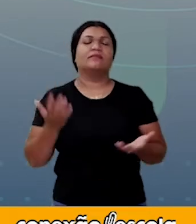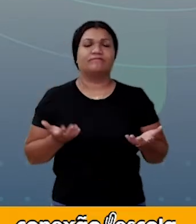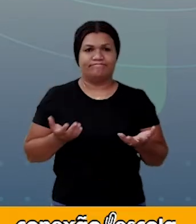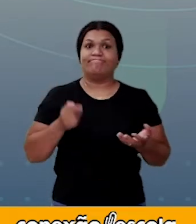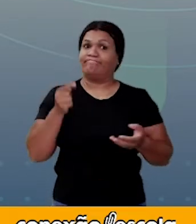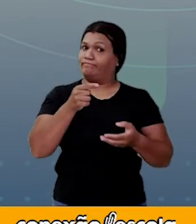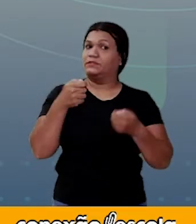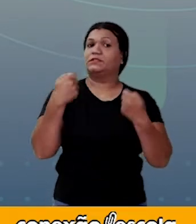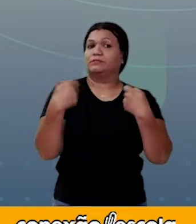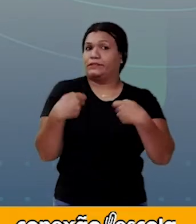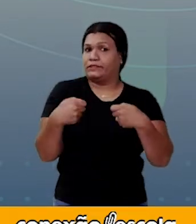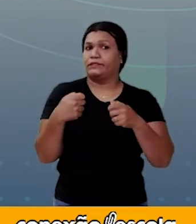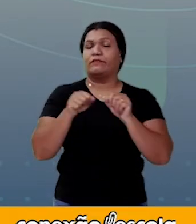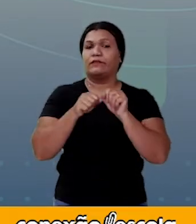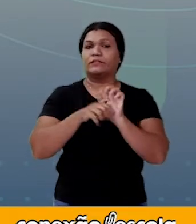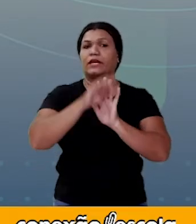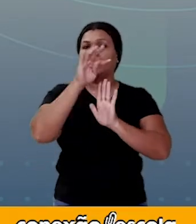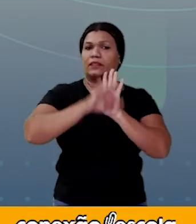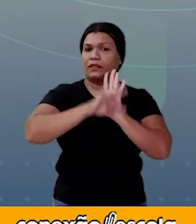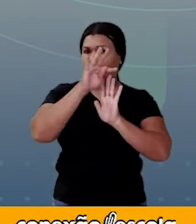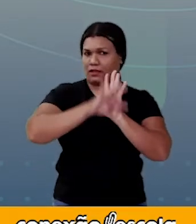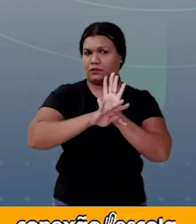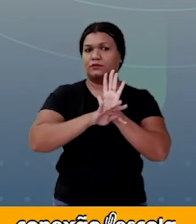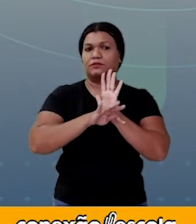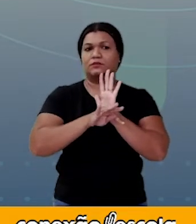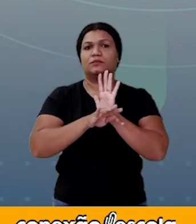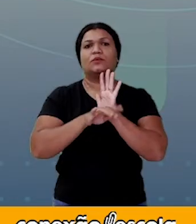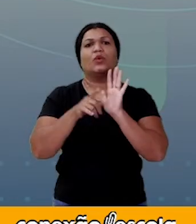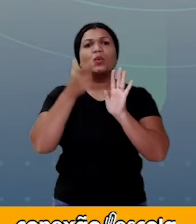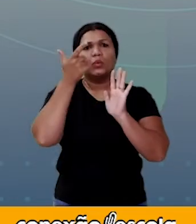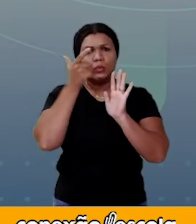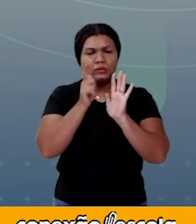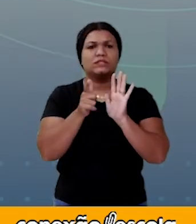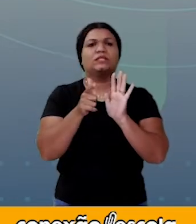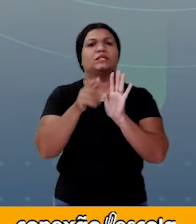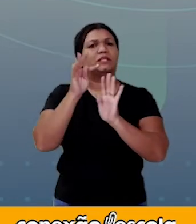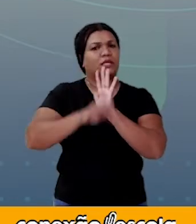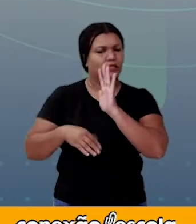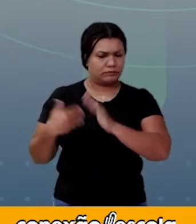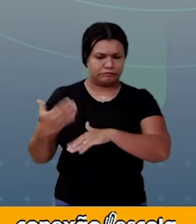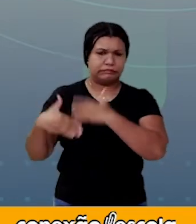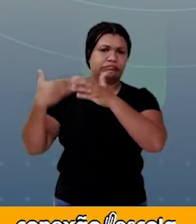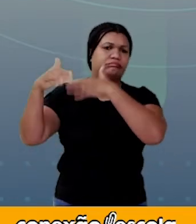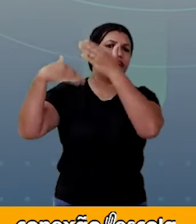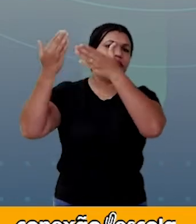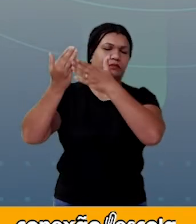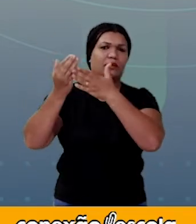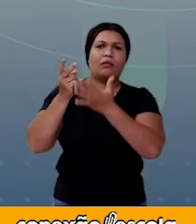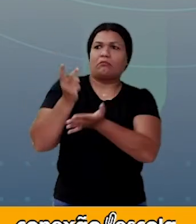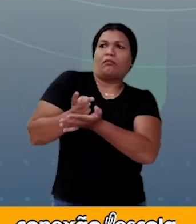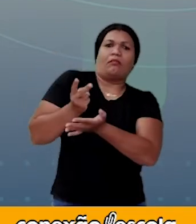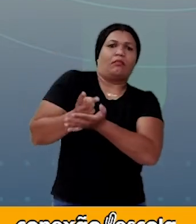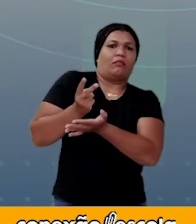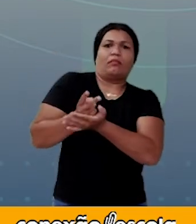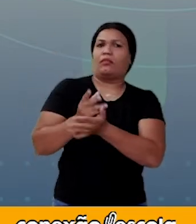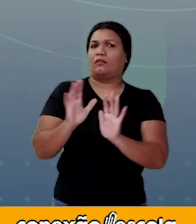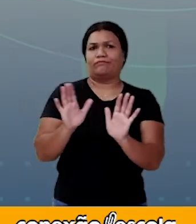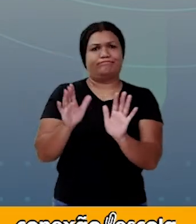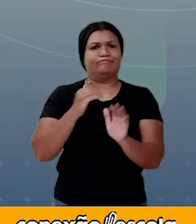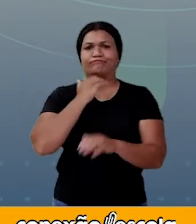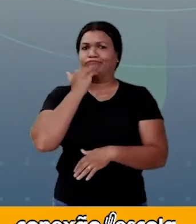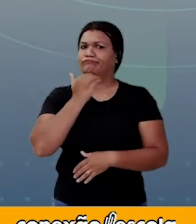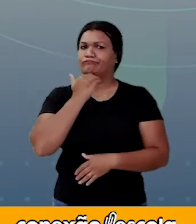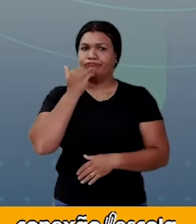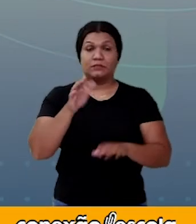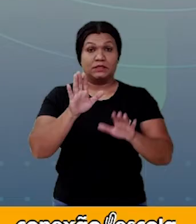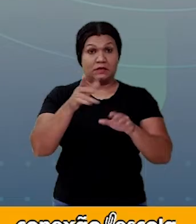isso precisa fazer com que o texto deslanche, caminhe. Então é preciso que você entenda que, se eu